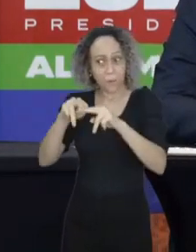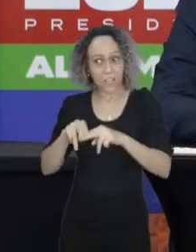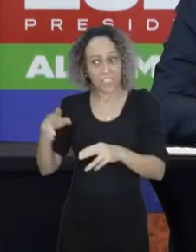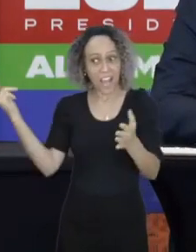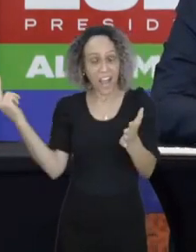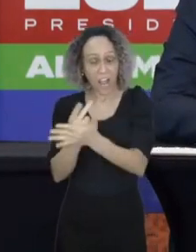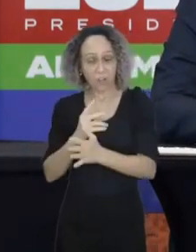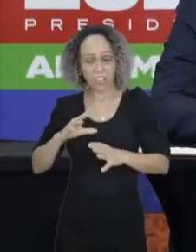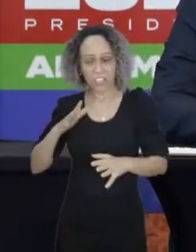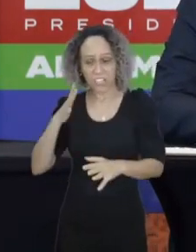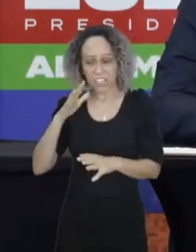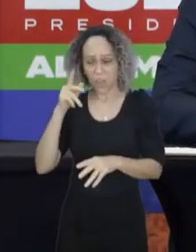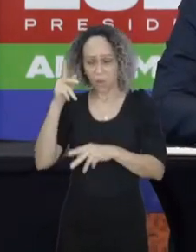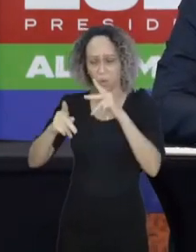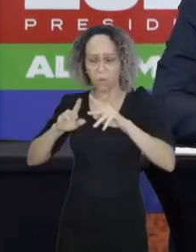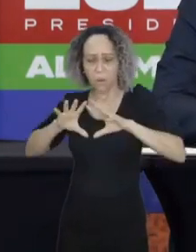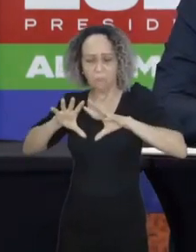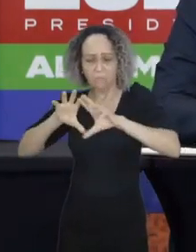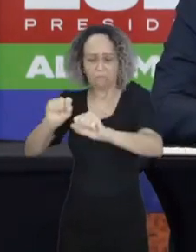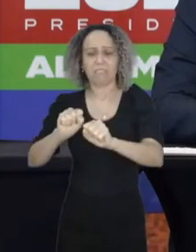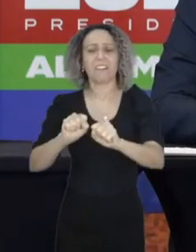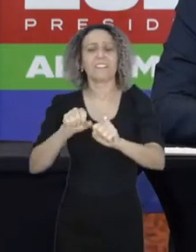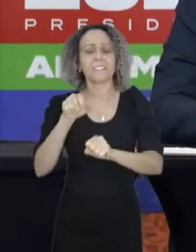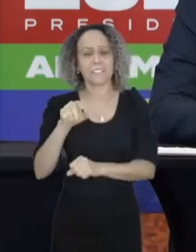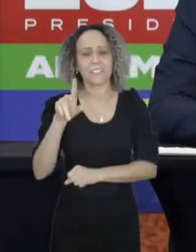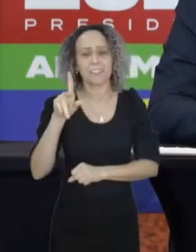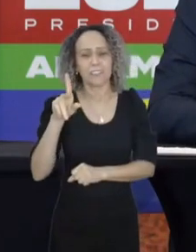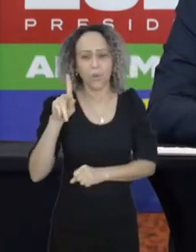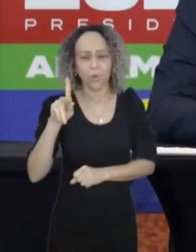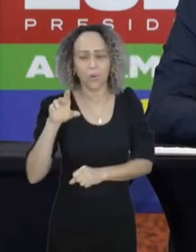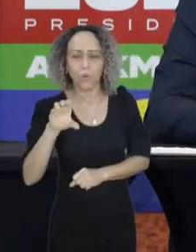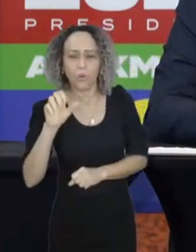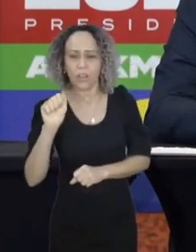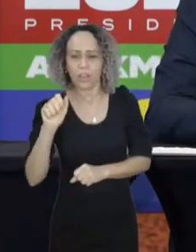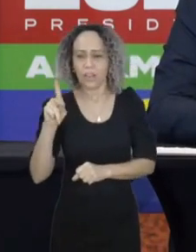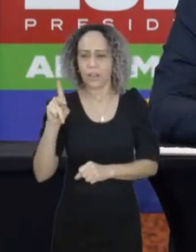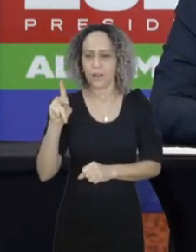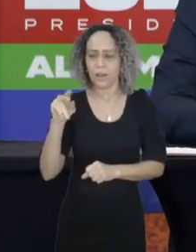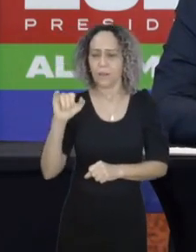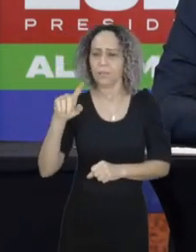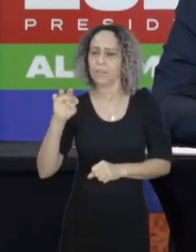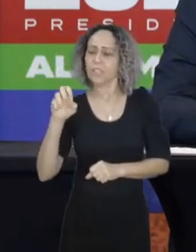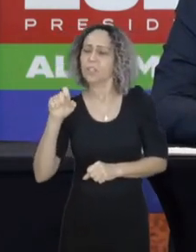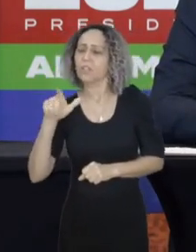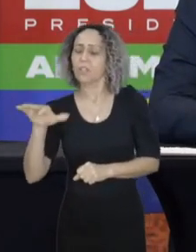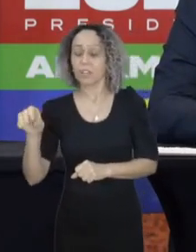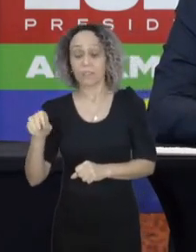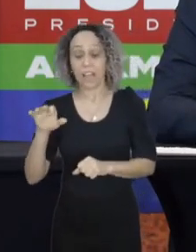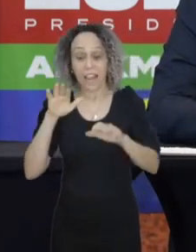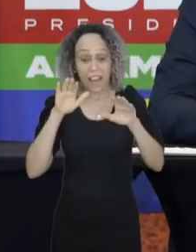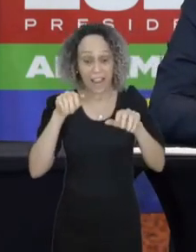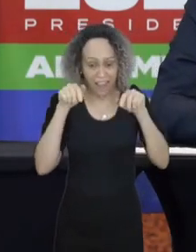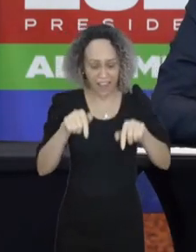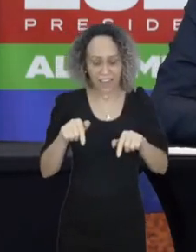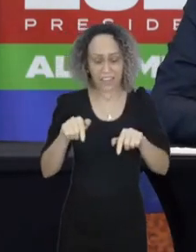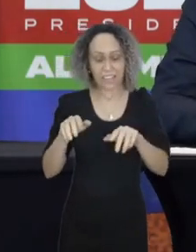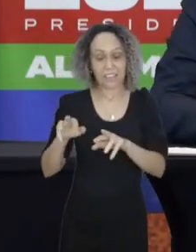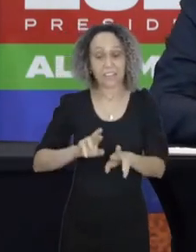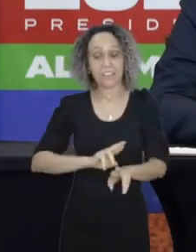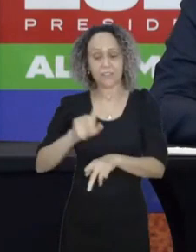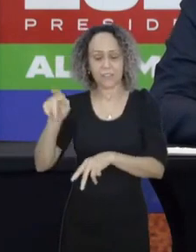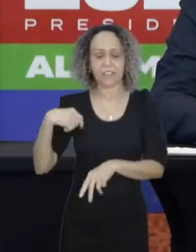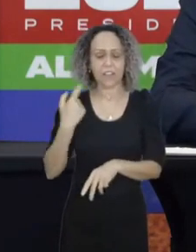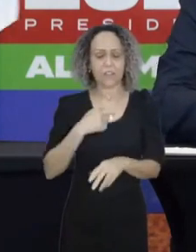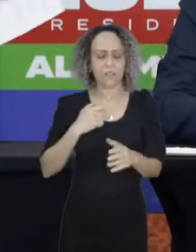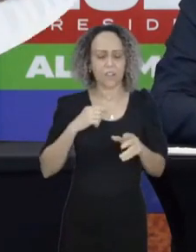das organizações criminosas que é um poder que nós precisamos quebrar porque se a gente não quebrar o poder